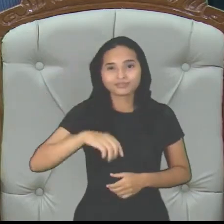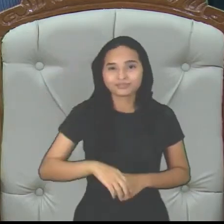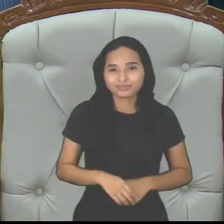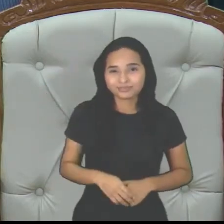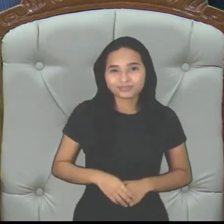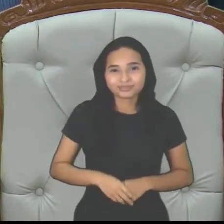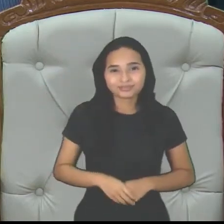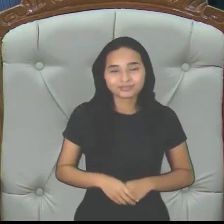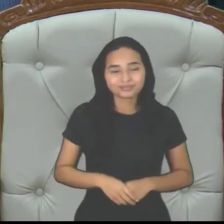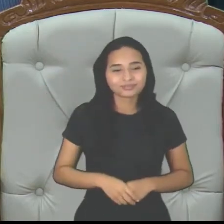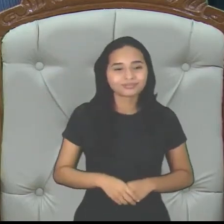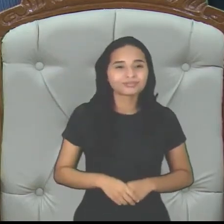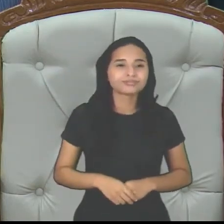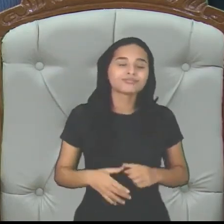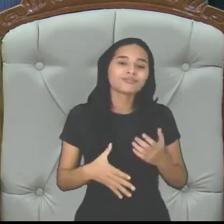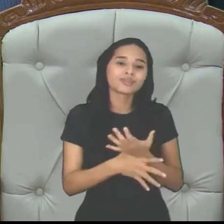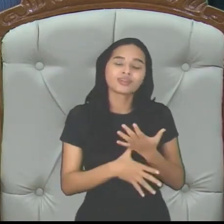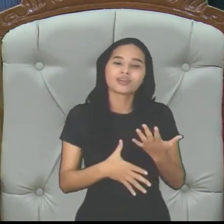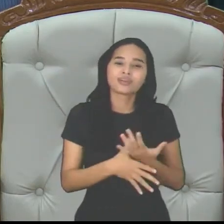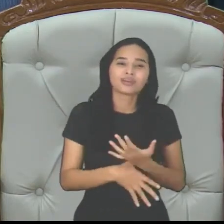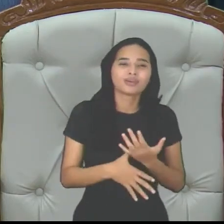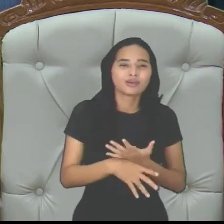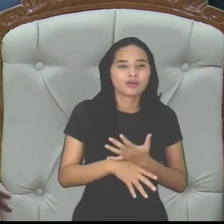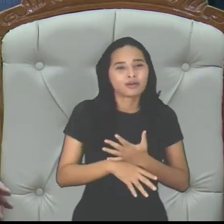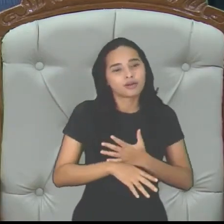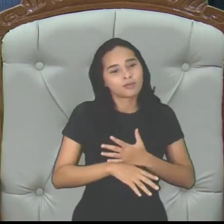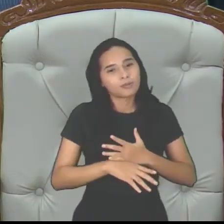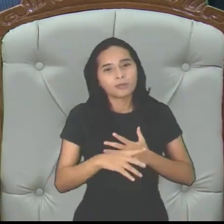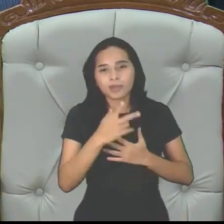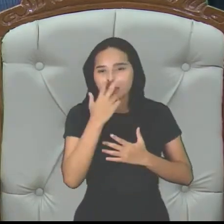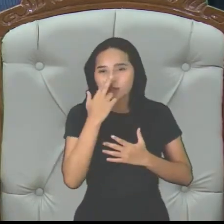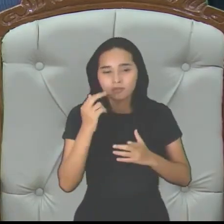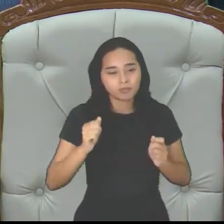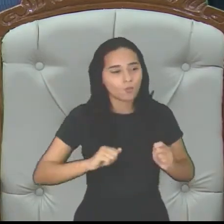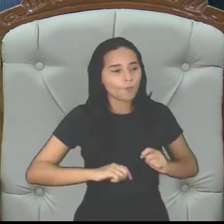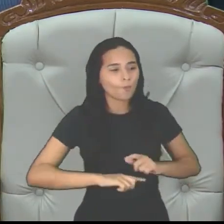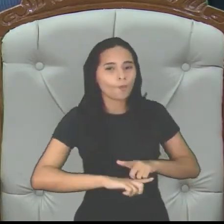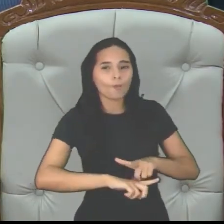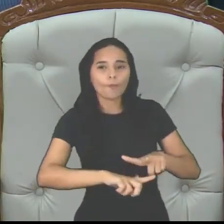E a cidade praticamente fica deserta.